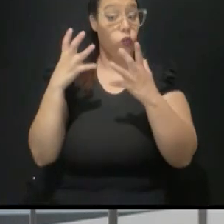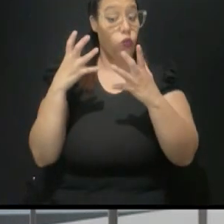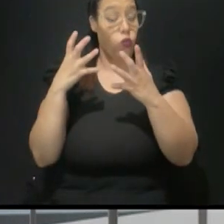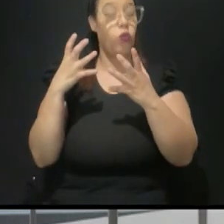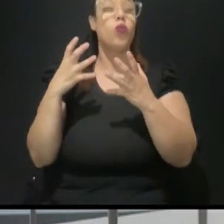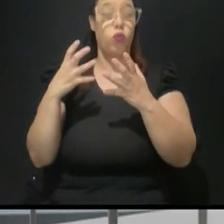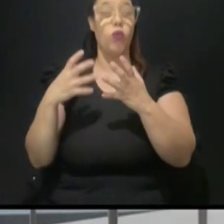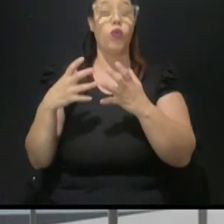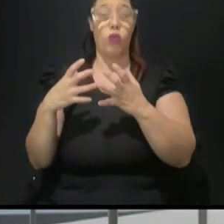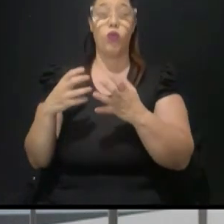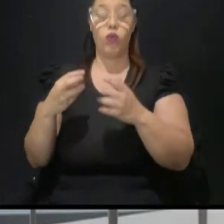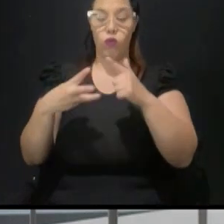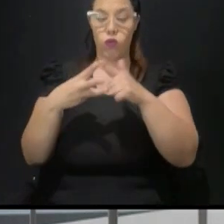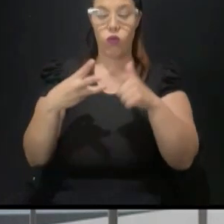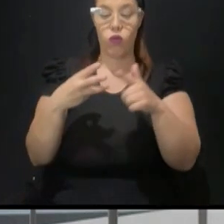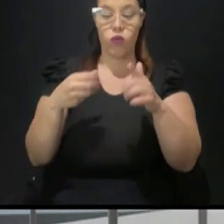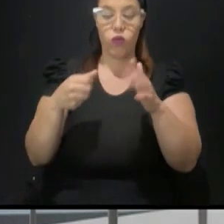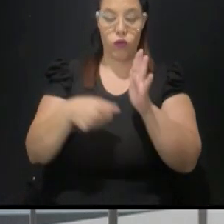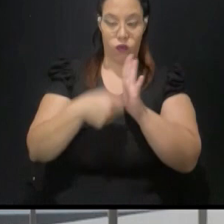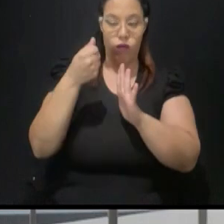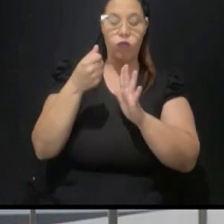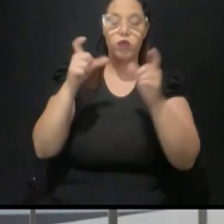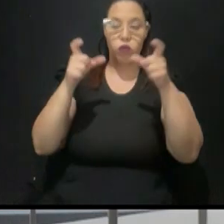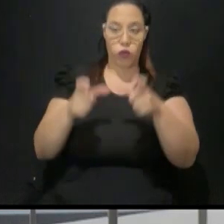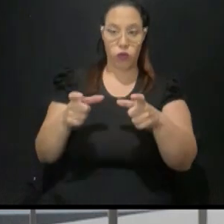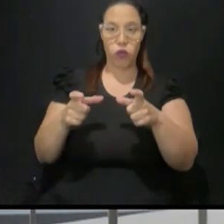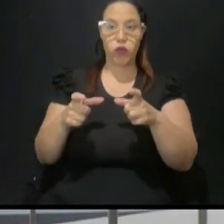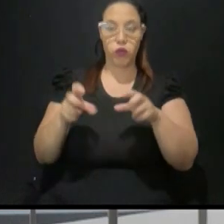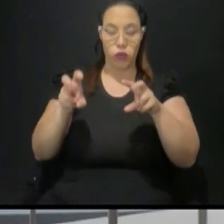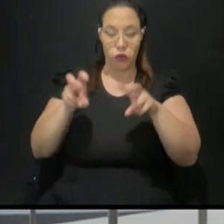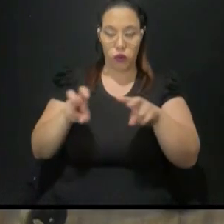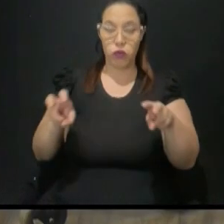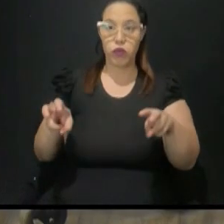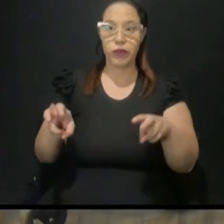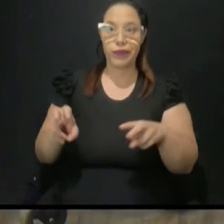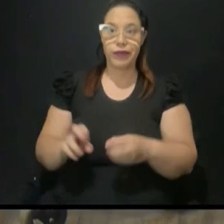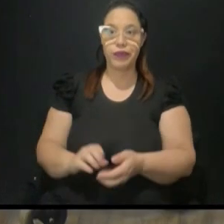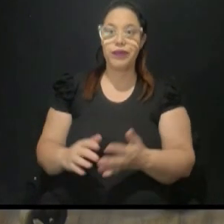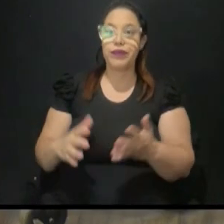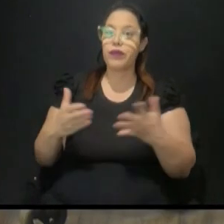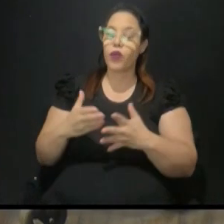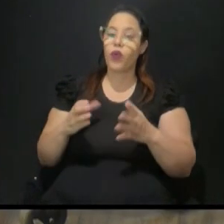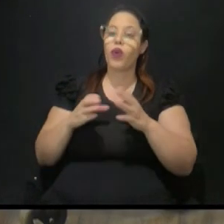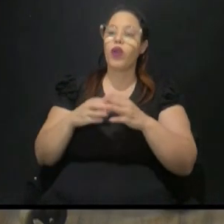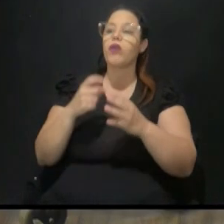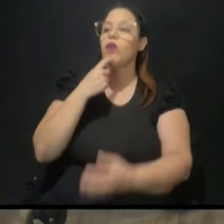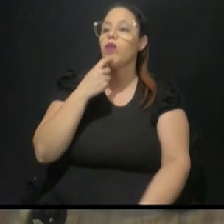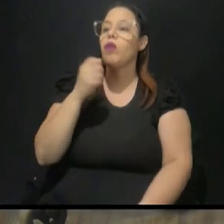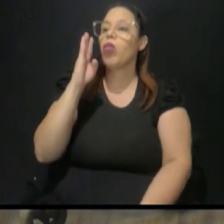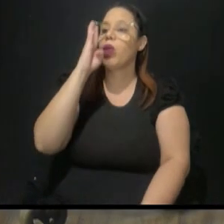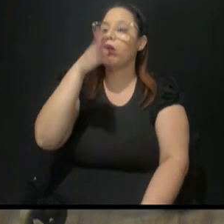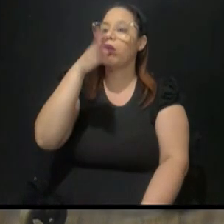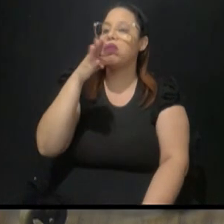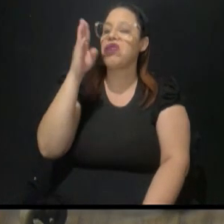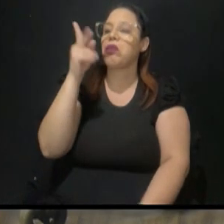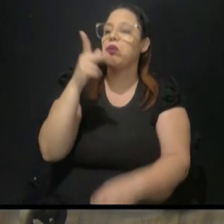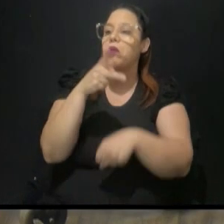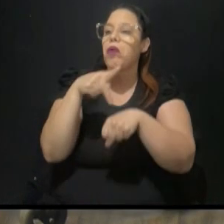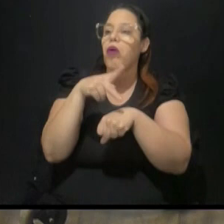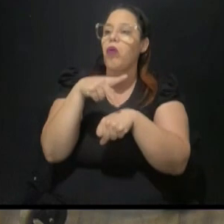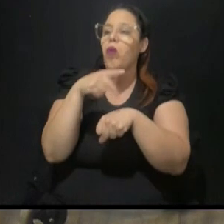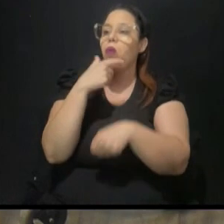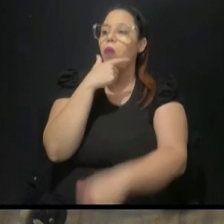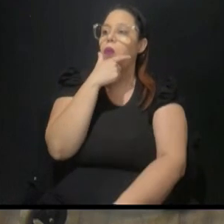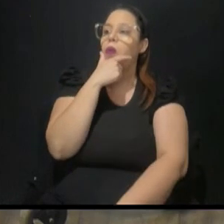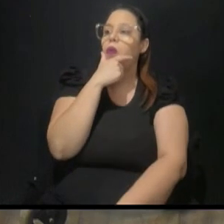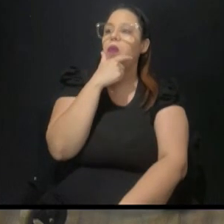3 primeiros colocados da modalidade. Hoje a equipe de Campinas é uma das principais do país? Hoje a equipe de Campinas é uma das principais do